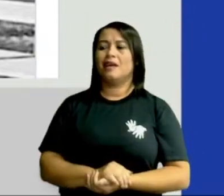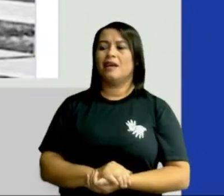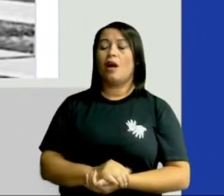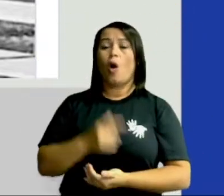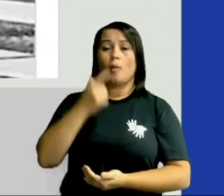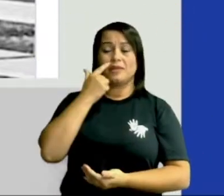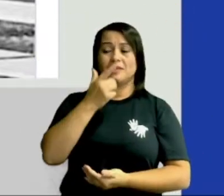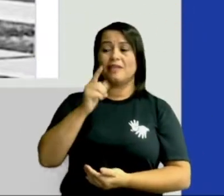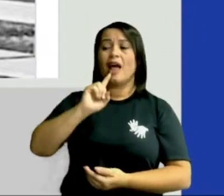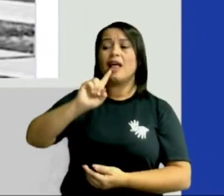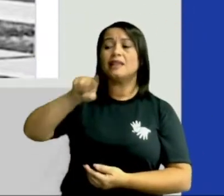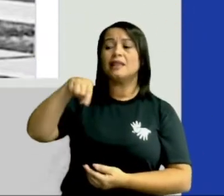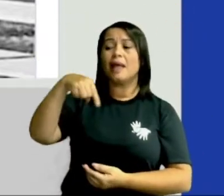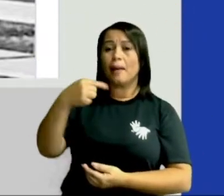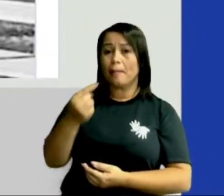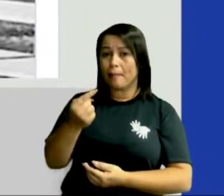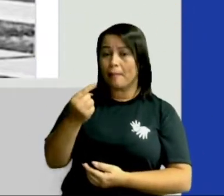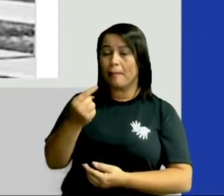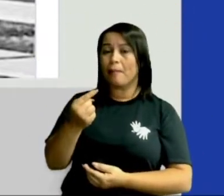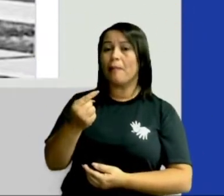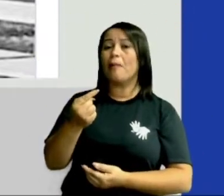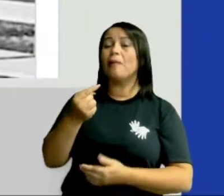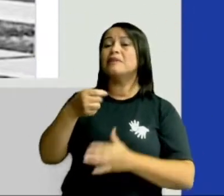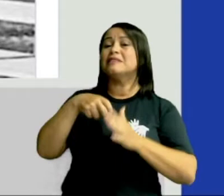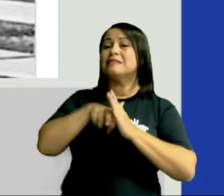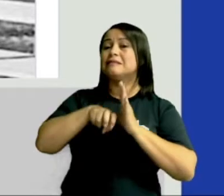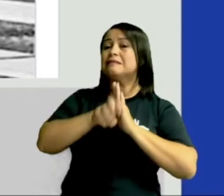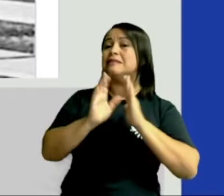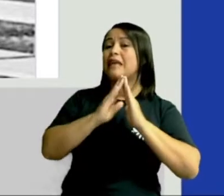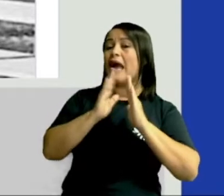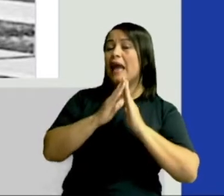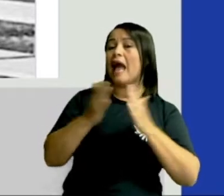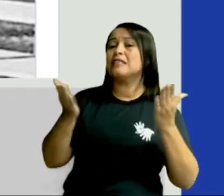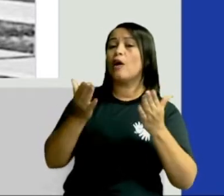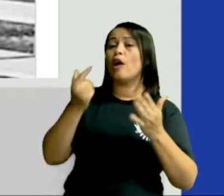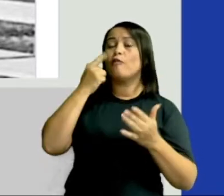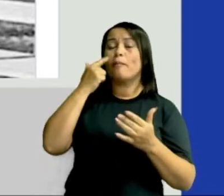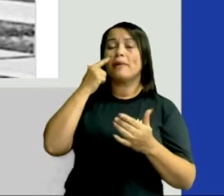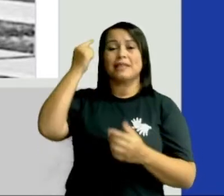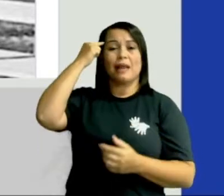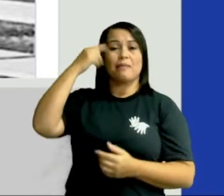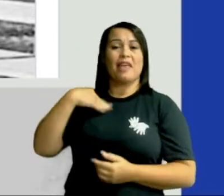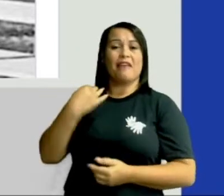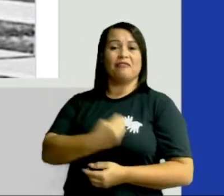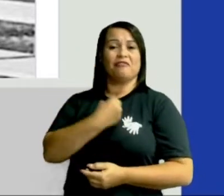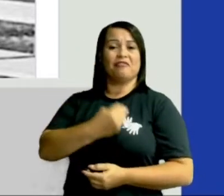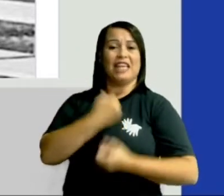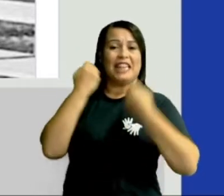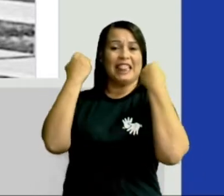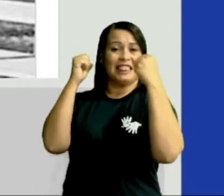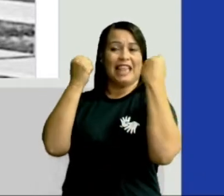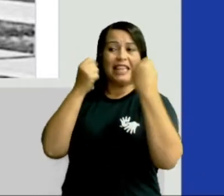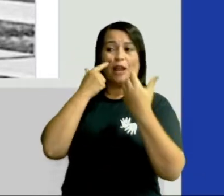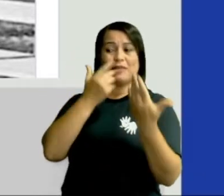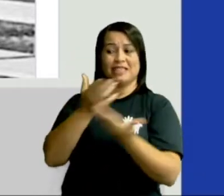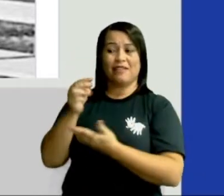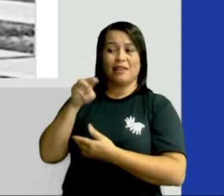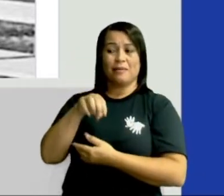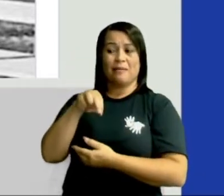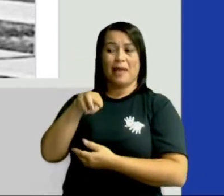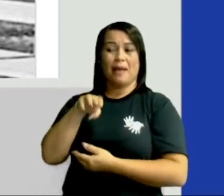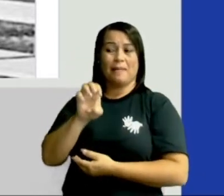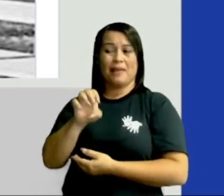nessa frase, ó, depois da quarentena, vou investir na minha vida de atleta. Percebam, esse meme,